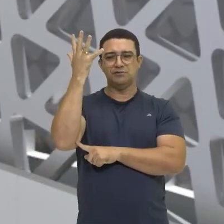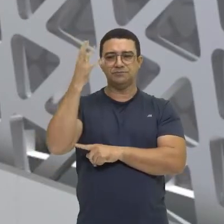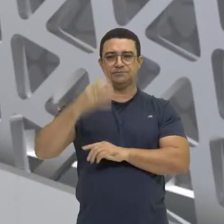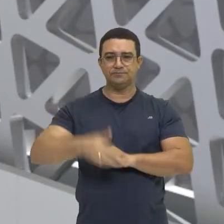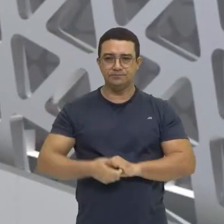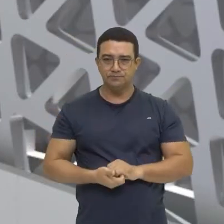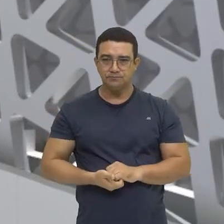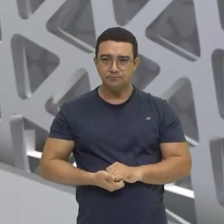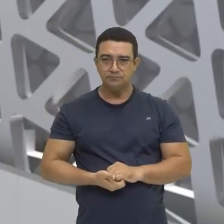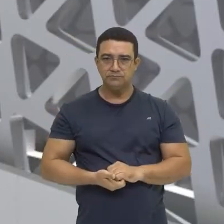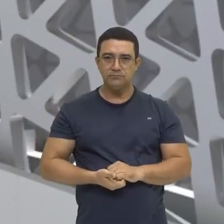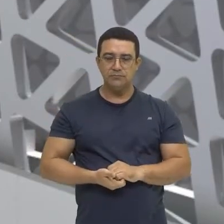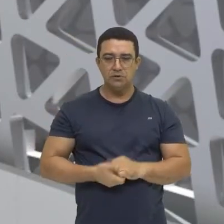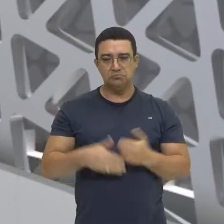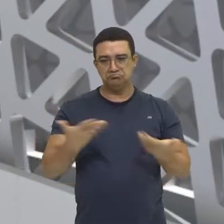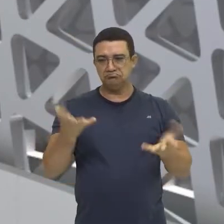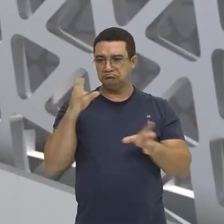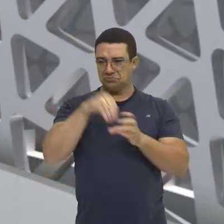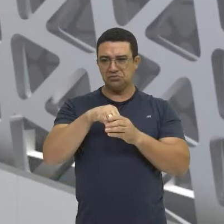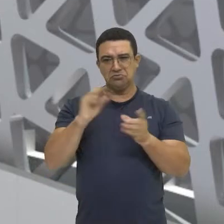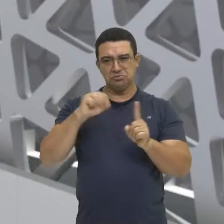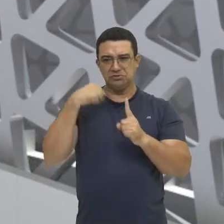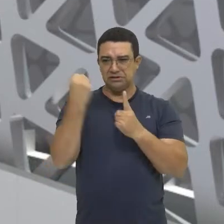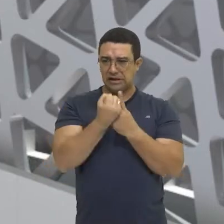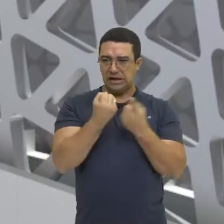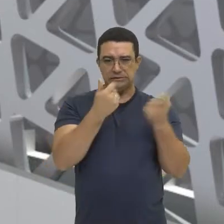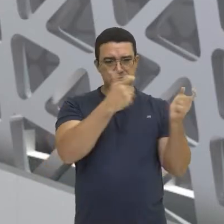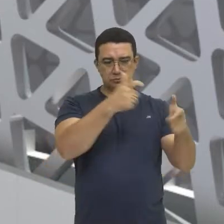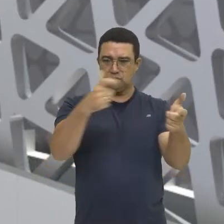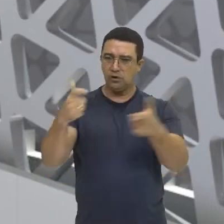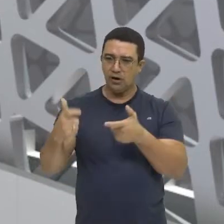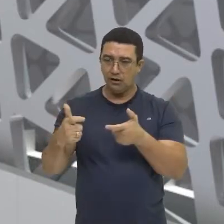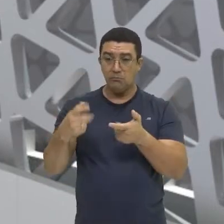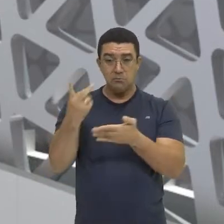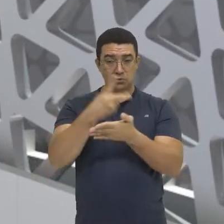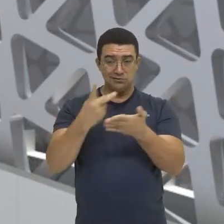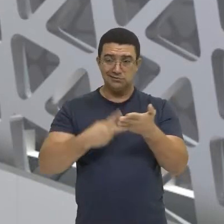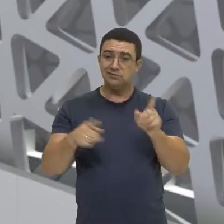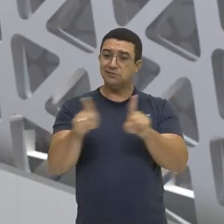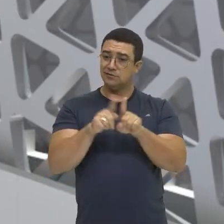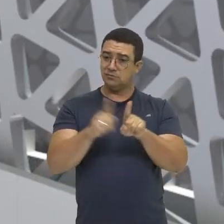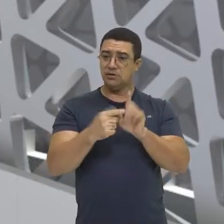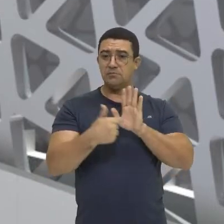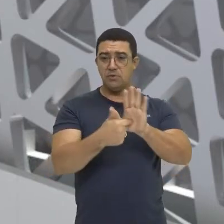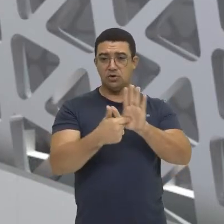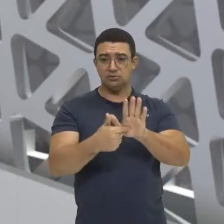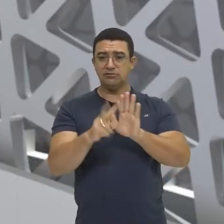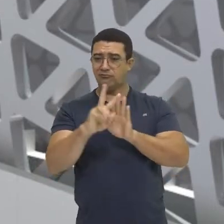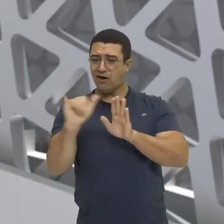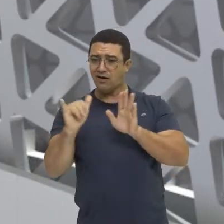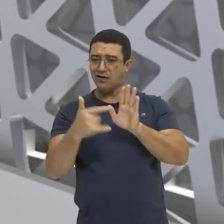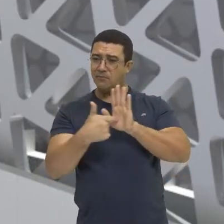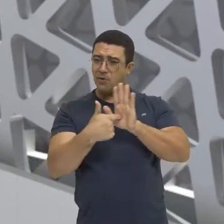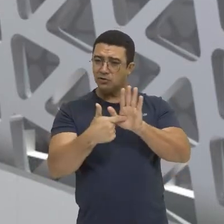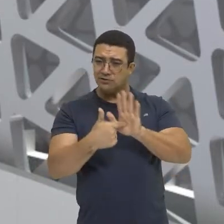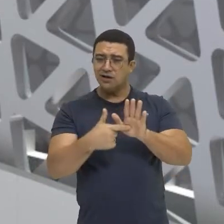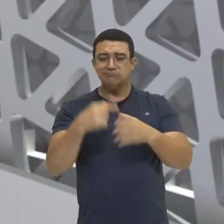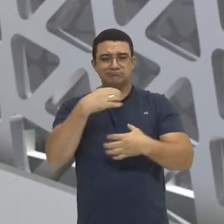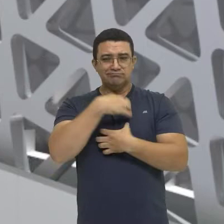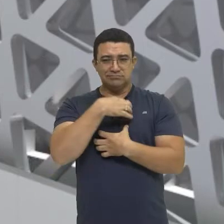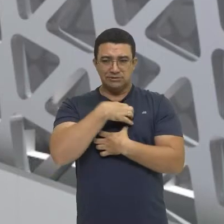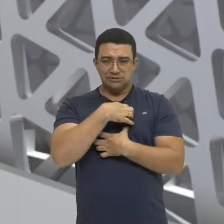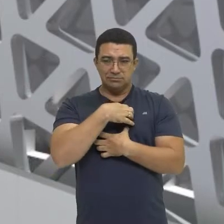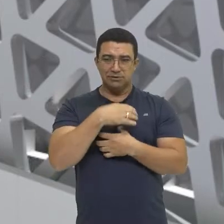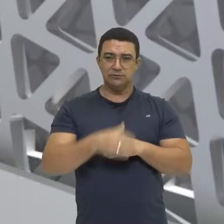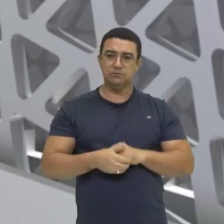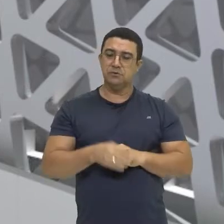né, em uma determinada sociedade, em um determinado lugar, não é? Então, ele vai expressar esse sentimento,